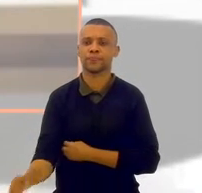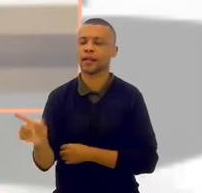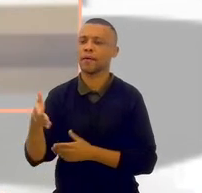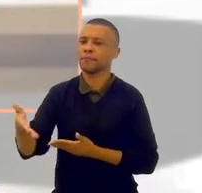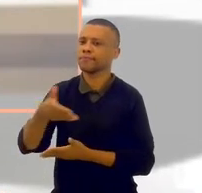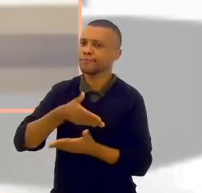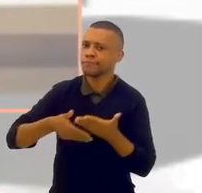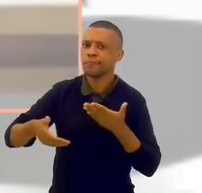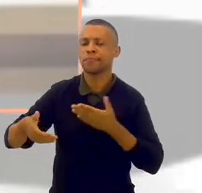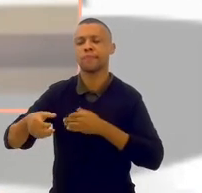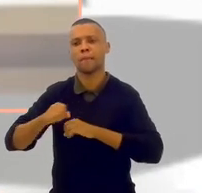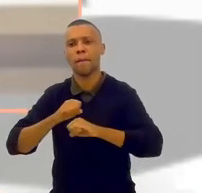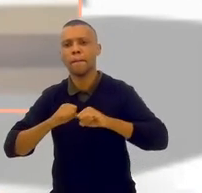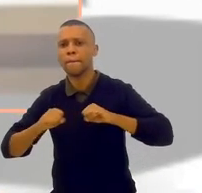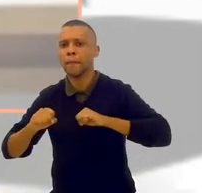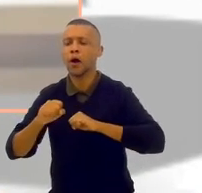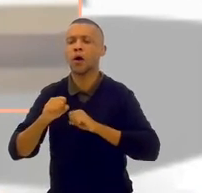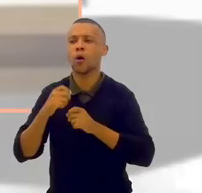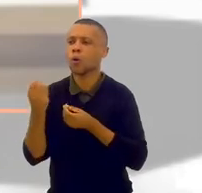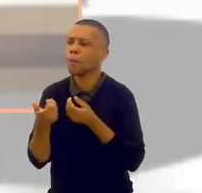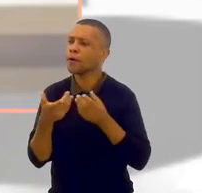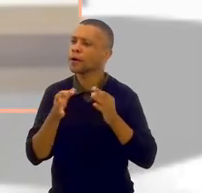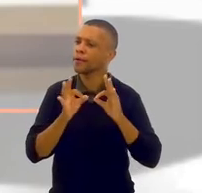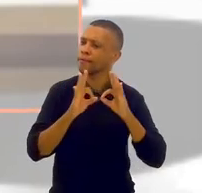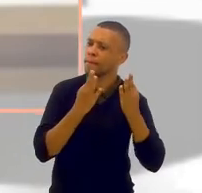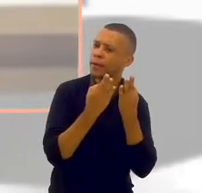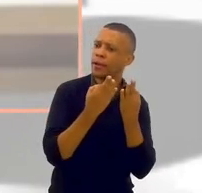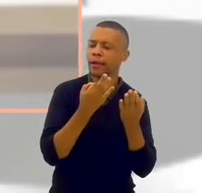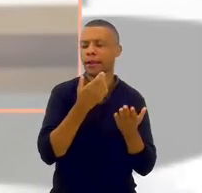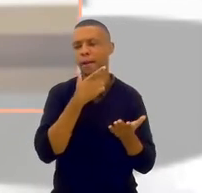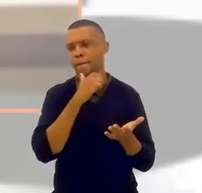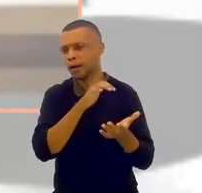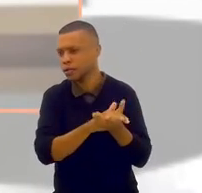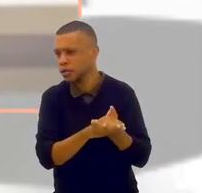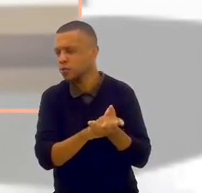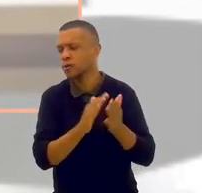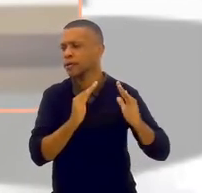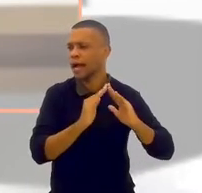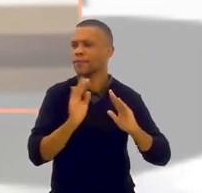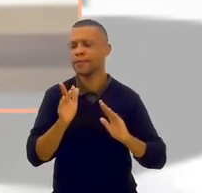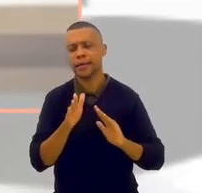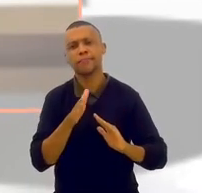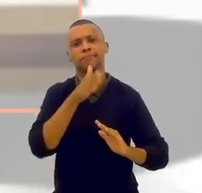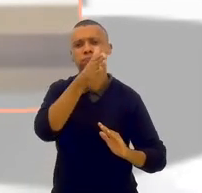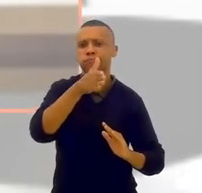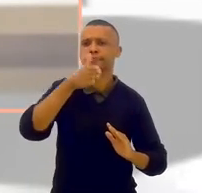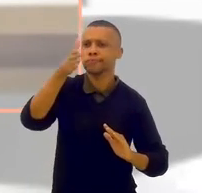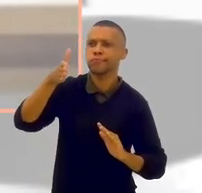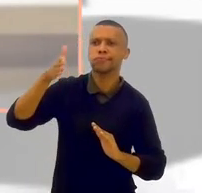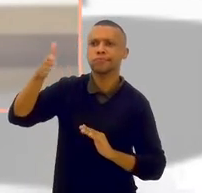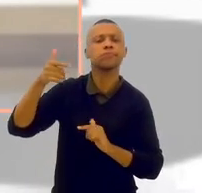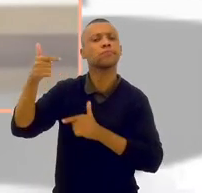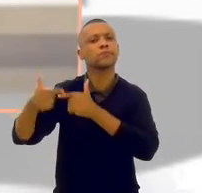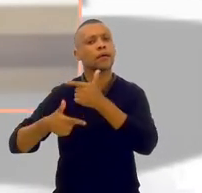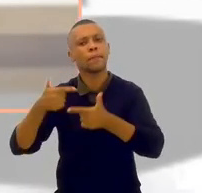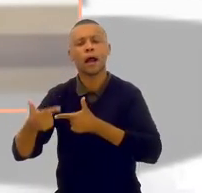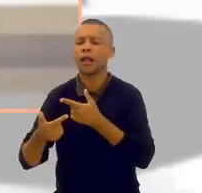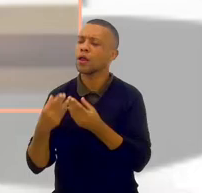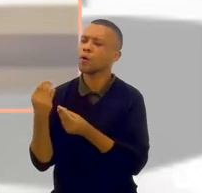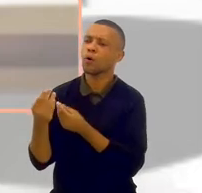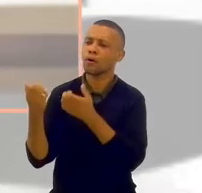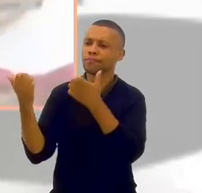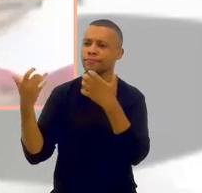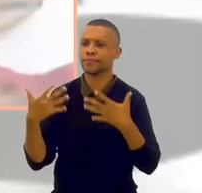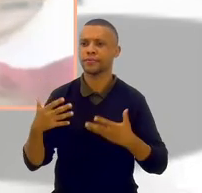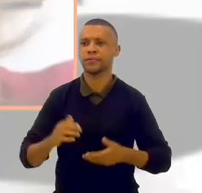né, participando desses movimentos todos, como é que ficava marido e filhos em casa e você ativa para lá e para cá, cheia de causas? Como é